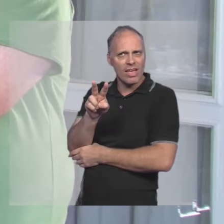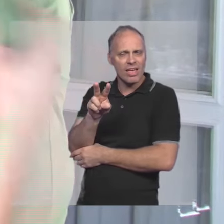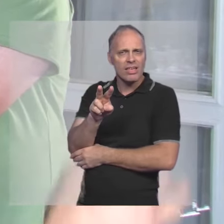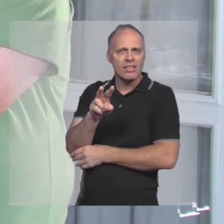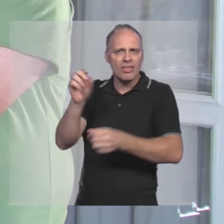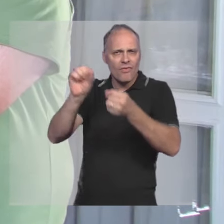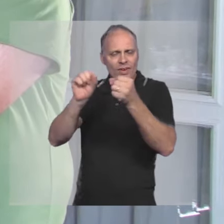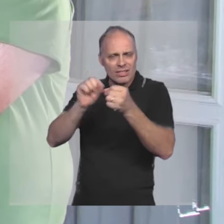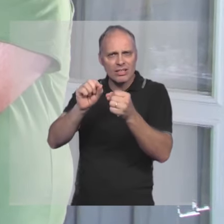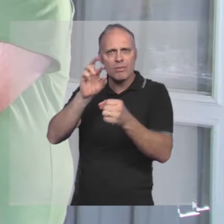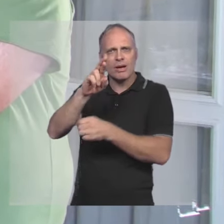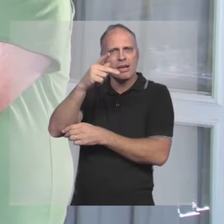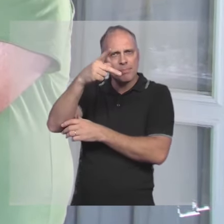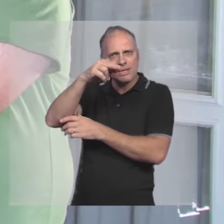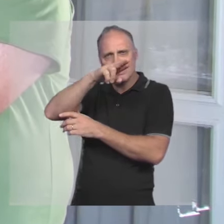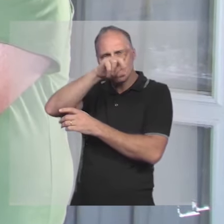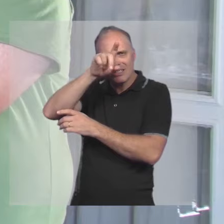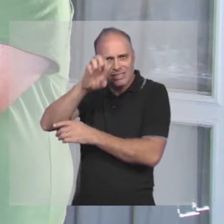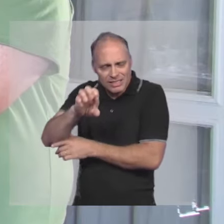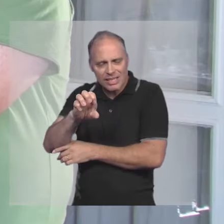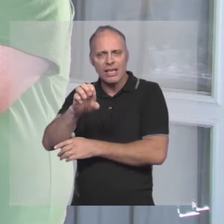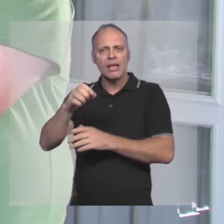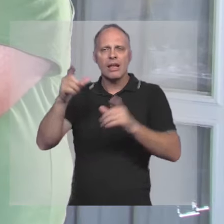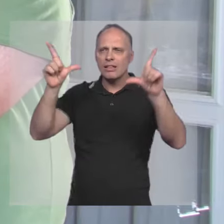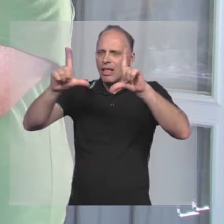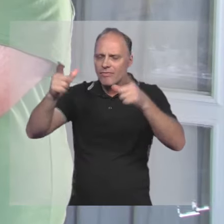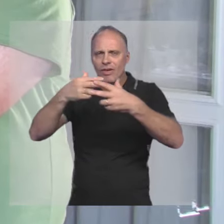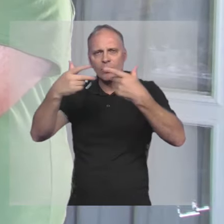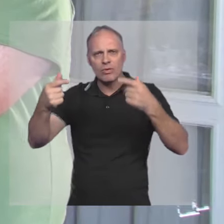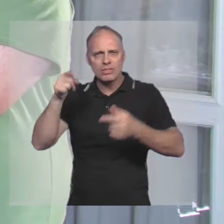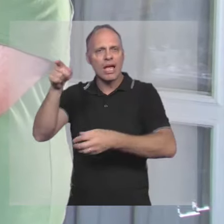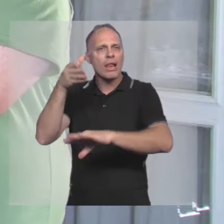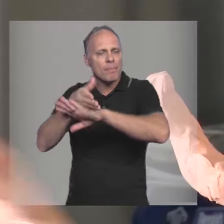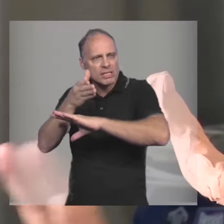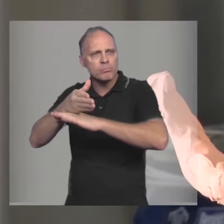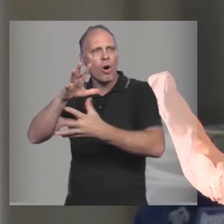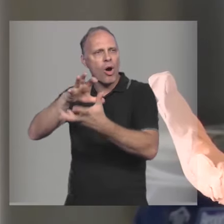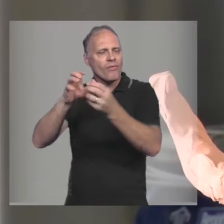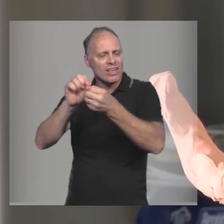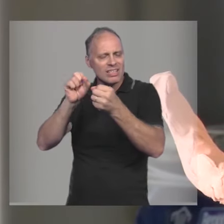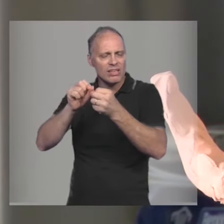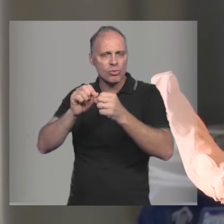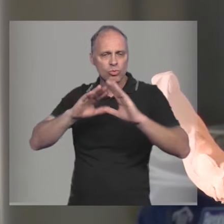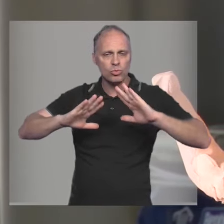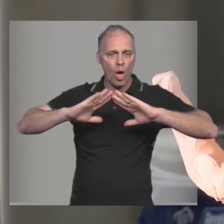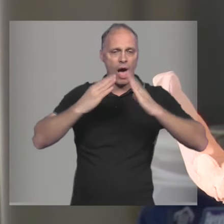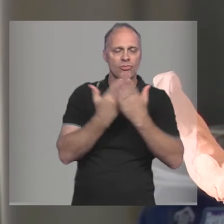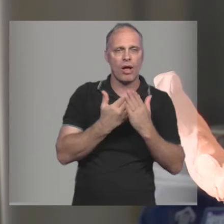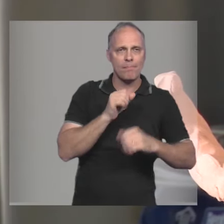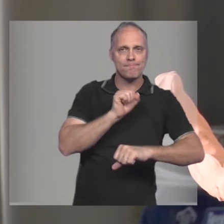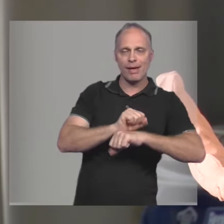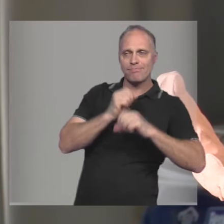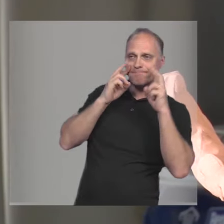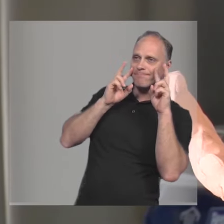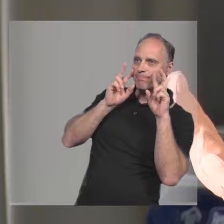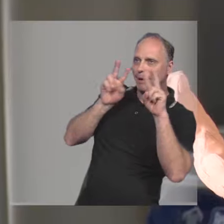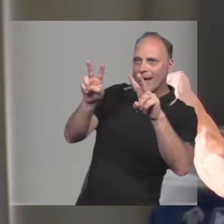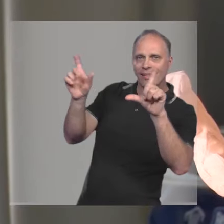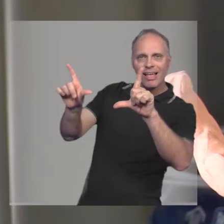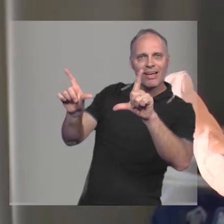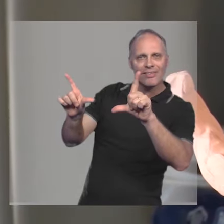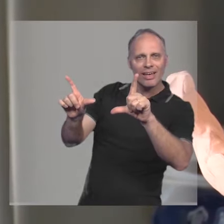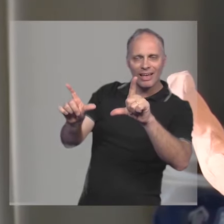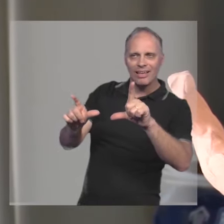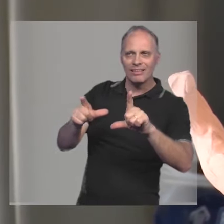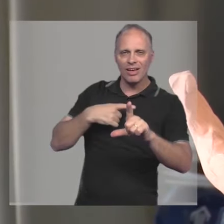que iam reprisar ou que ela ia participar ao vivo comigo de alguma entrevista. E aí, cara, toda a escola mobilizada em função disso.